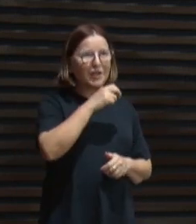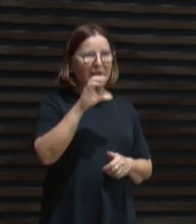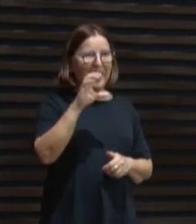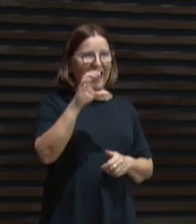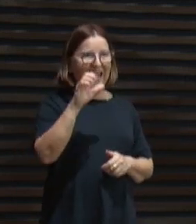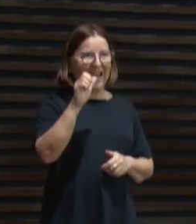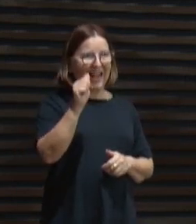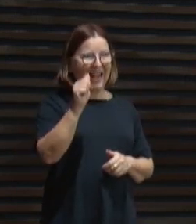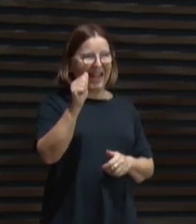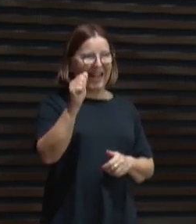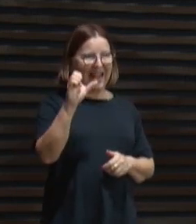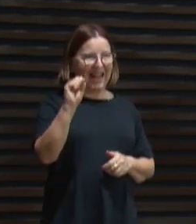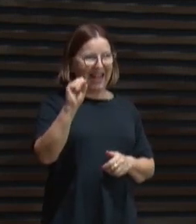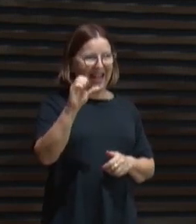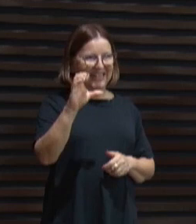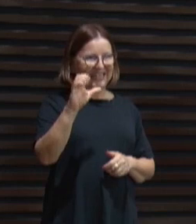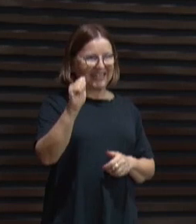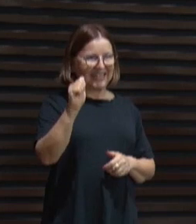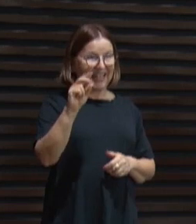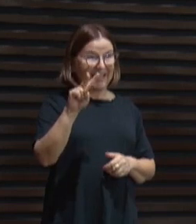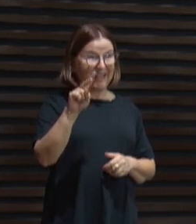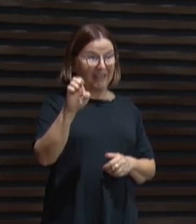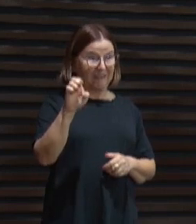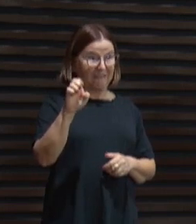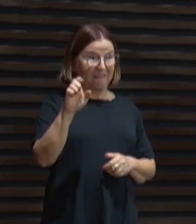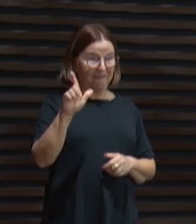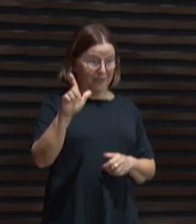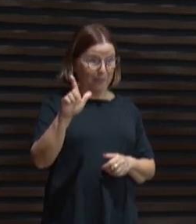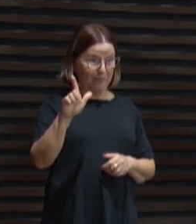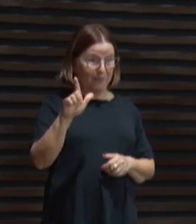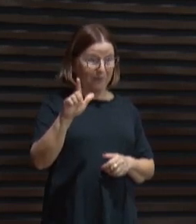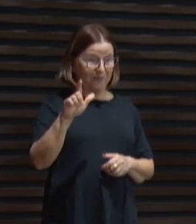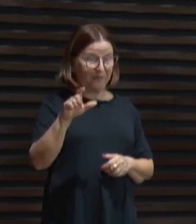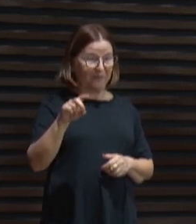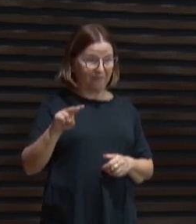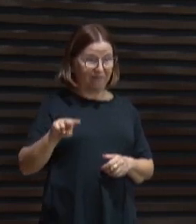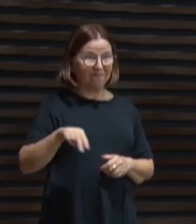serpente mais nobre, porque ela sabe da picada que tem.